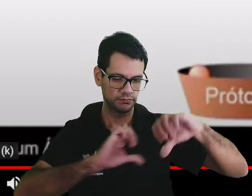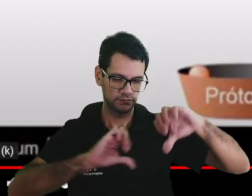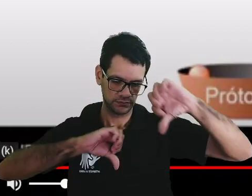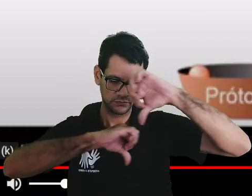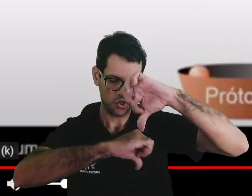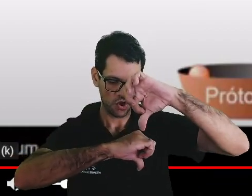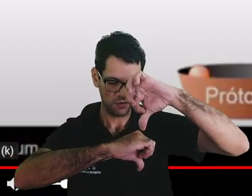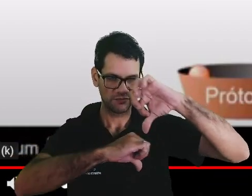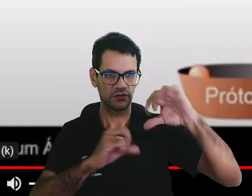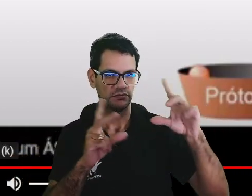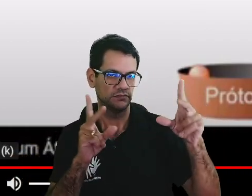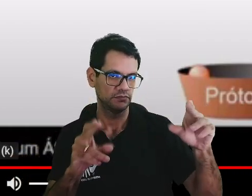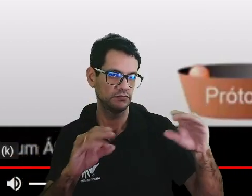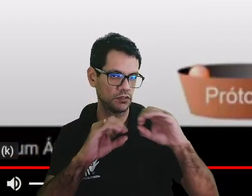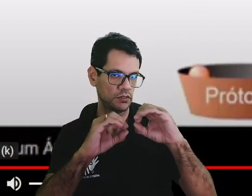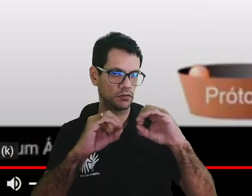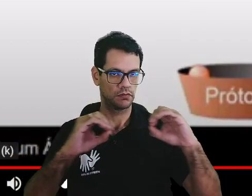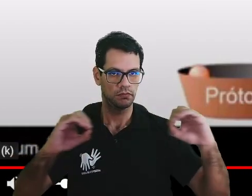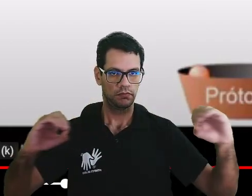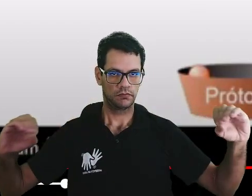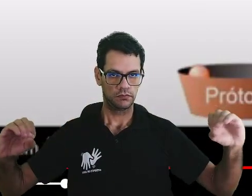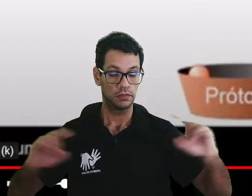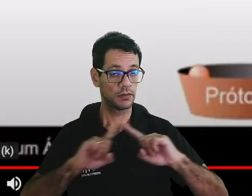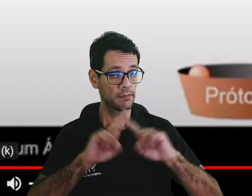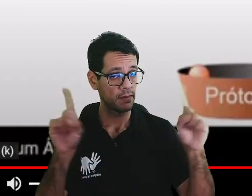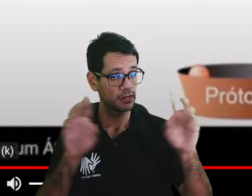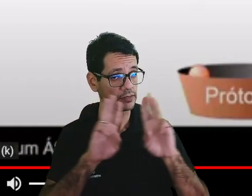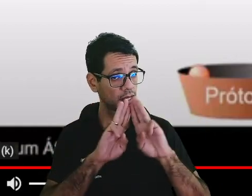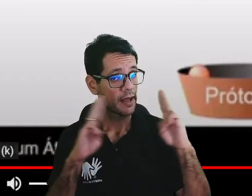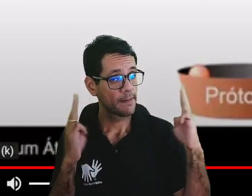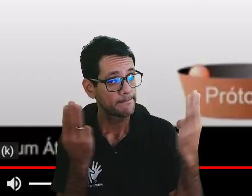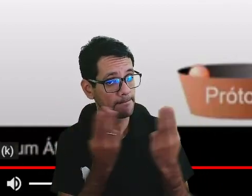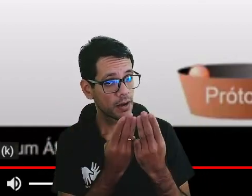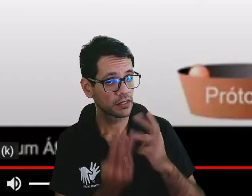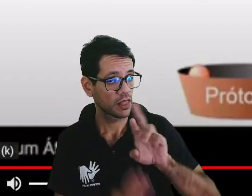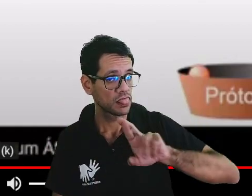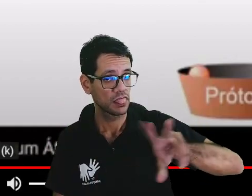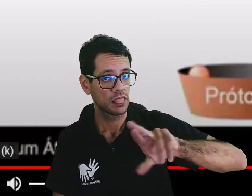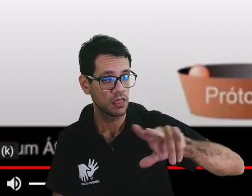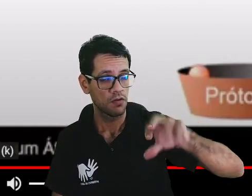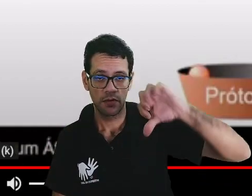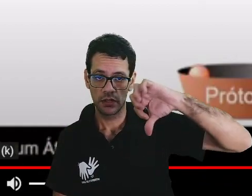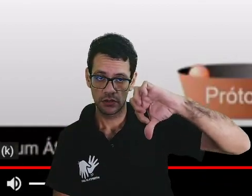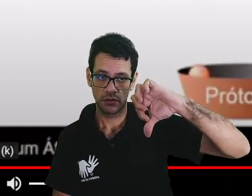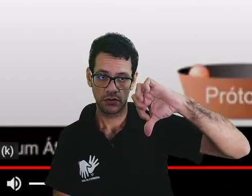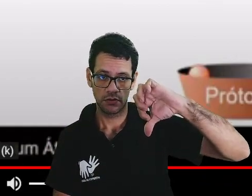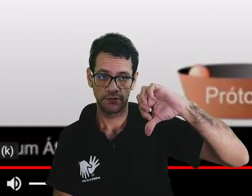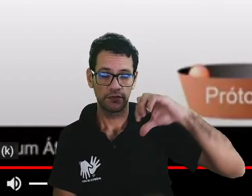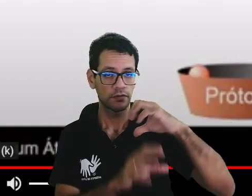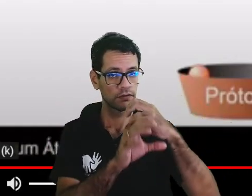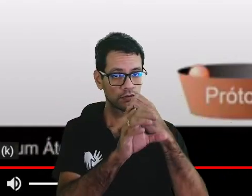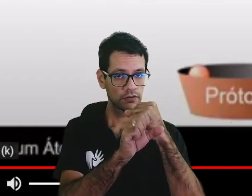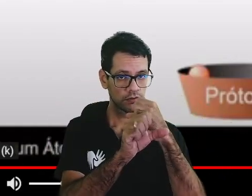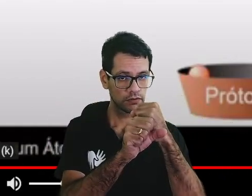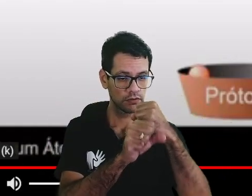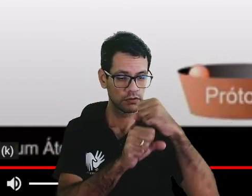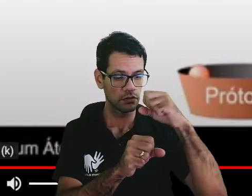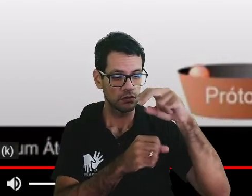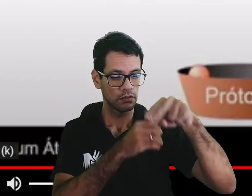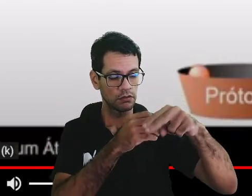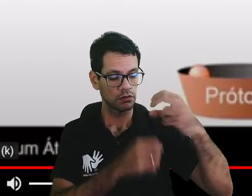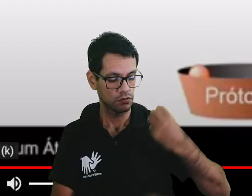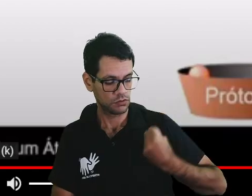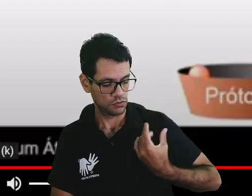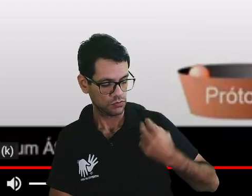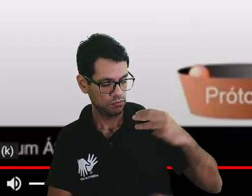massa dele não é 9. Porque aqui ele está contando o número de massa com as coisas que... a partícula que tem